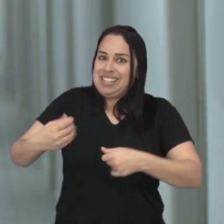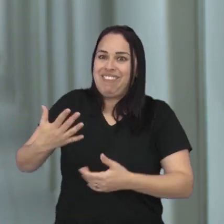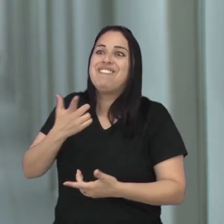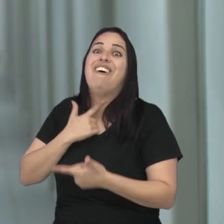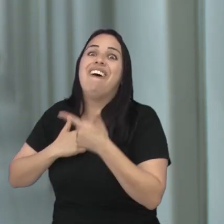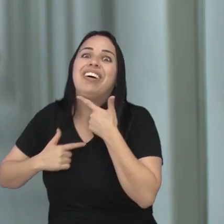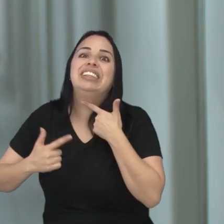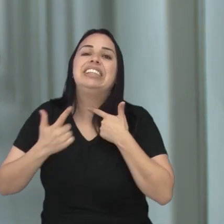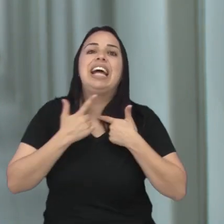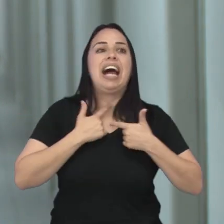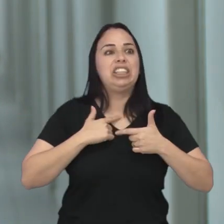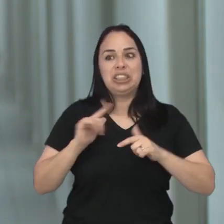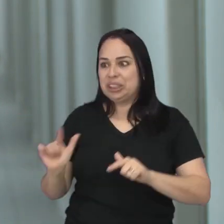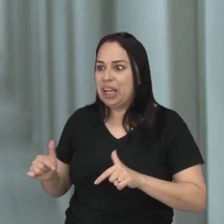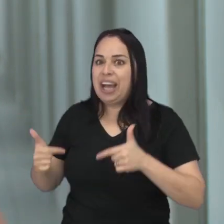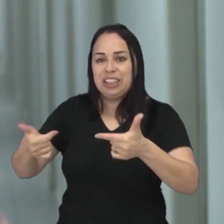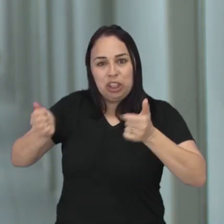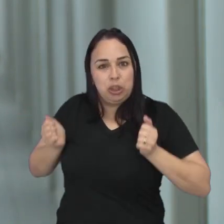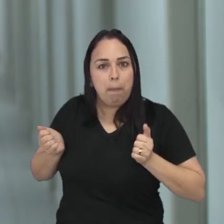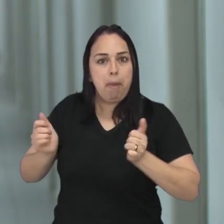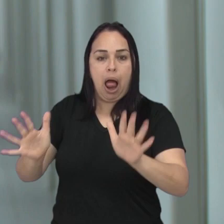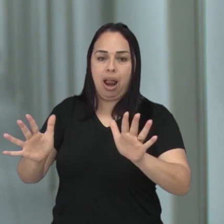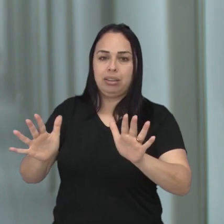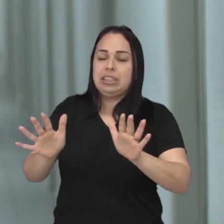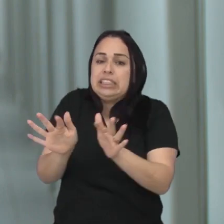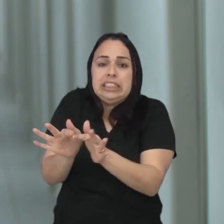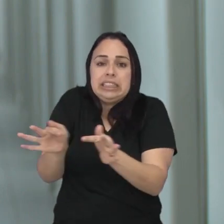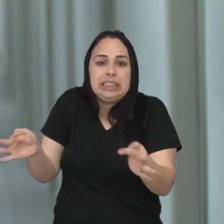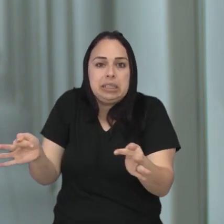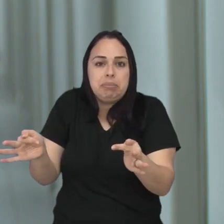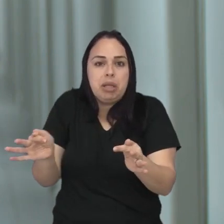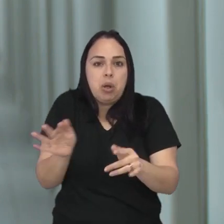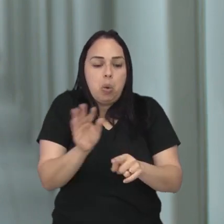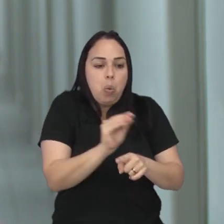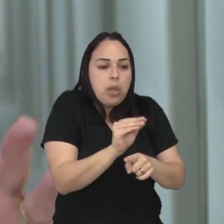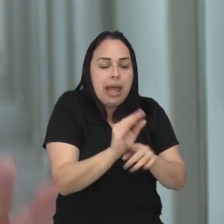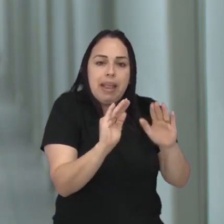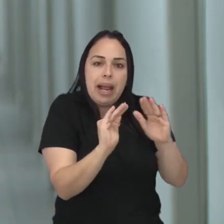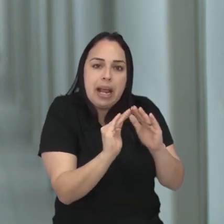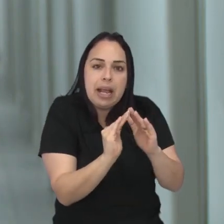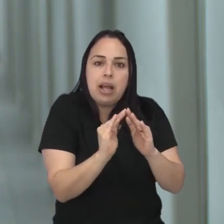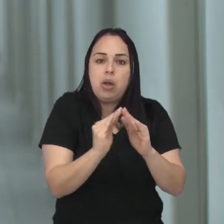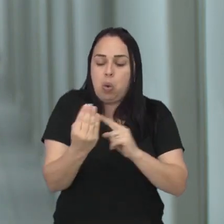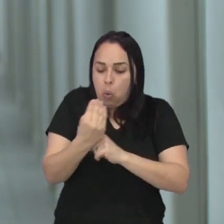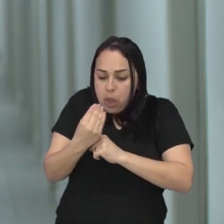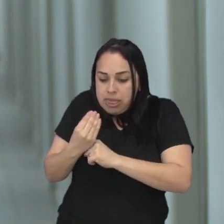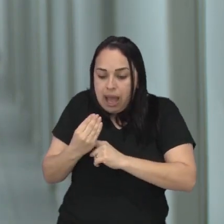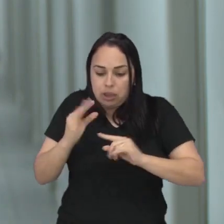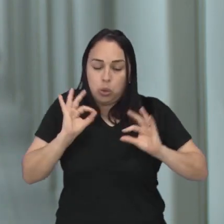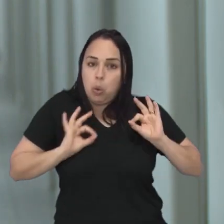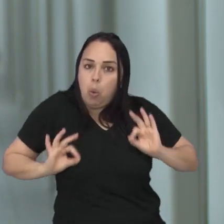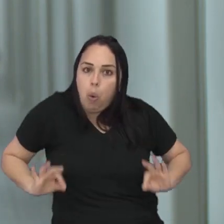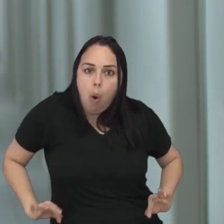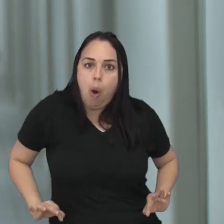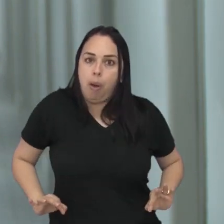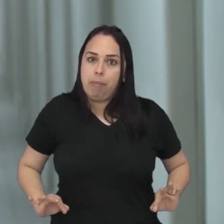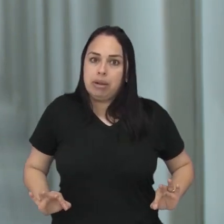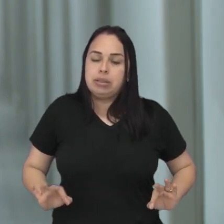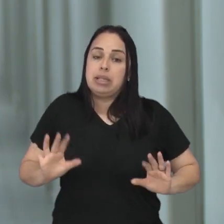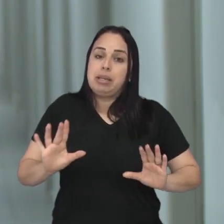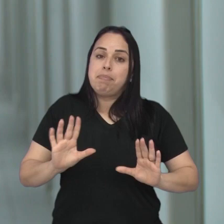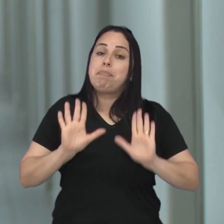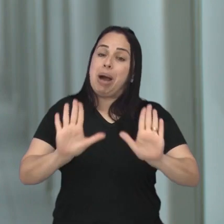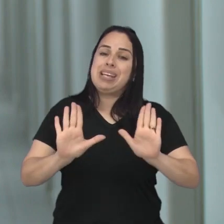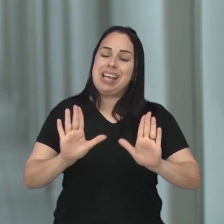de desejo, né? Então a gente precisa ter vontade de fazer as coisas, desde o mais simples, cuidado com o lar, cuidado com a aparência, cuidado com